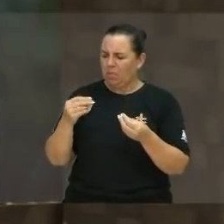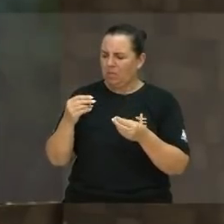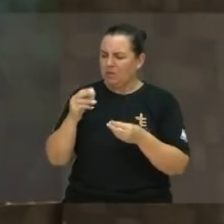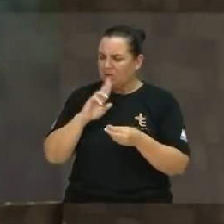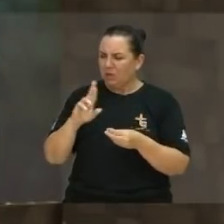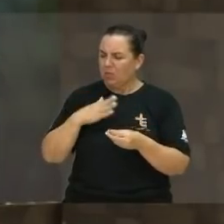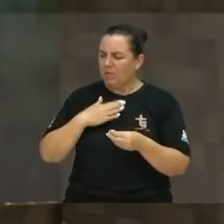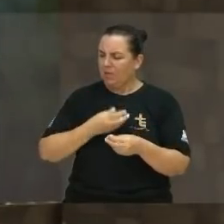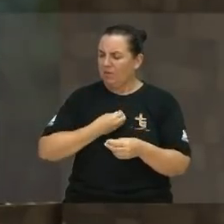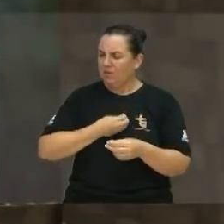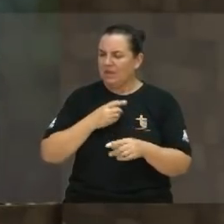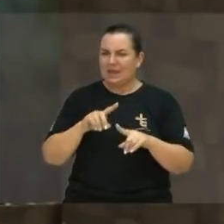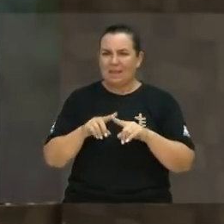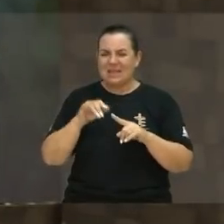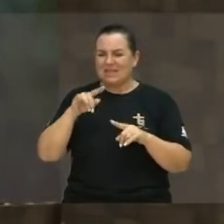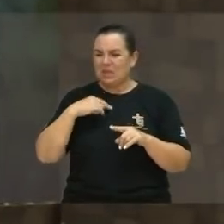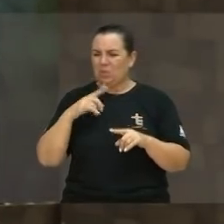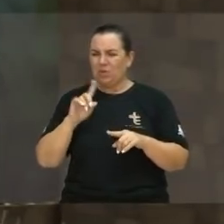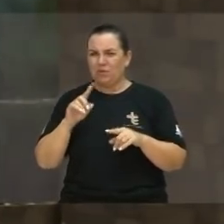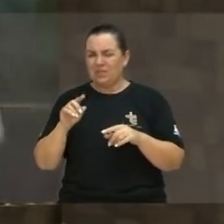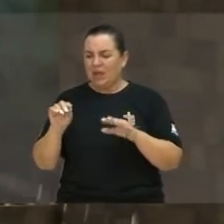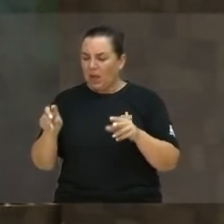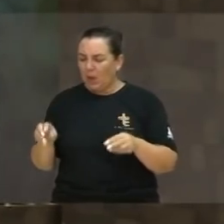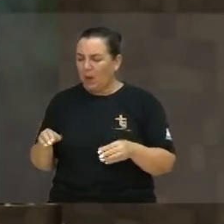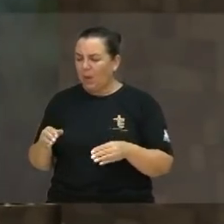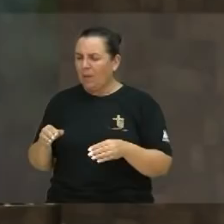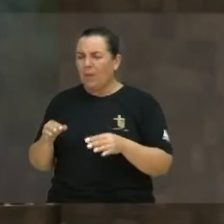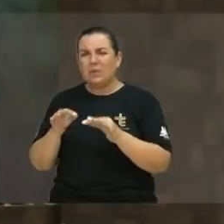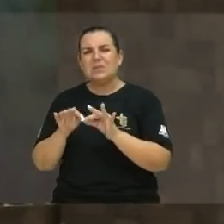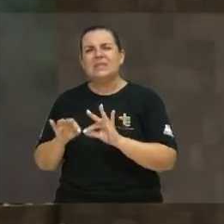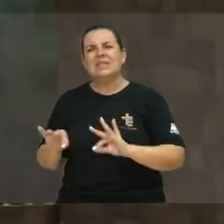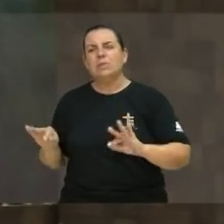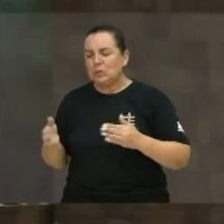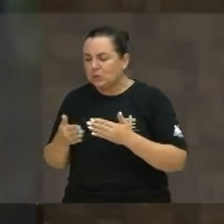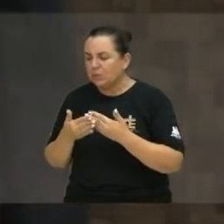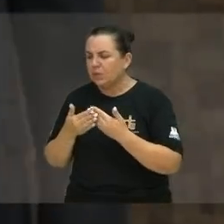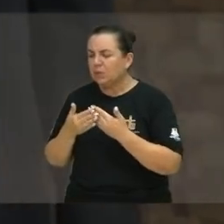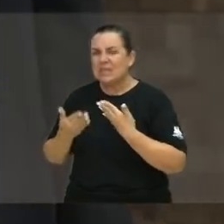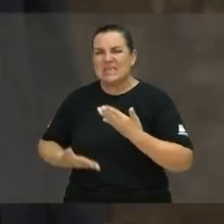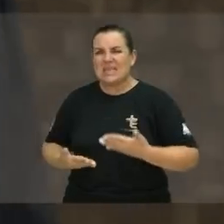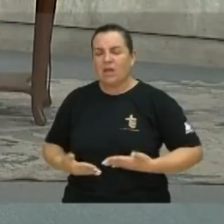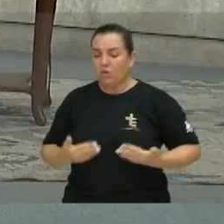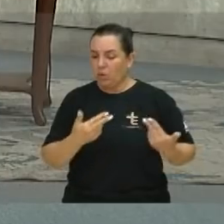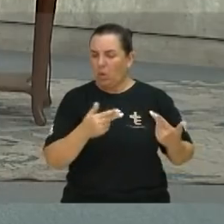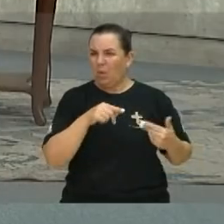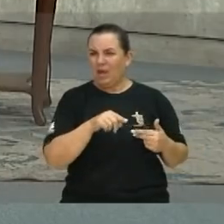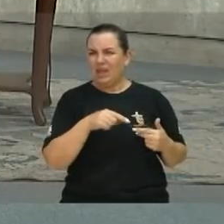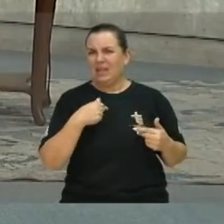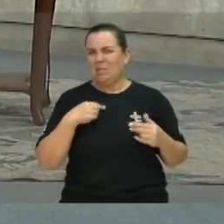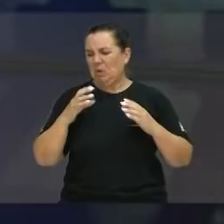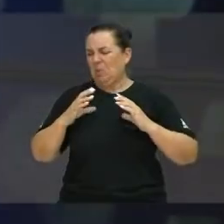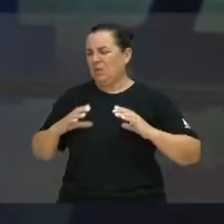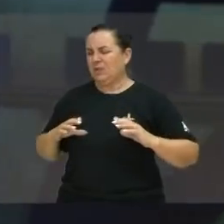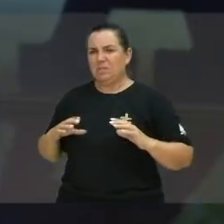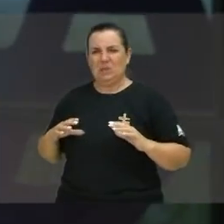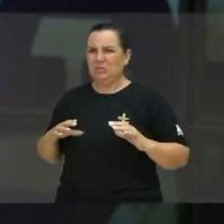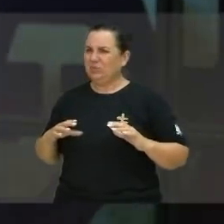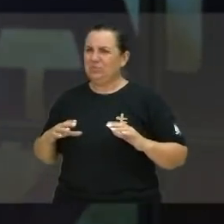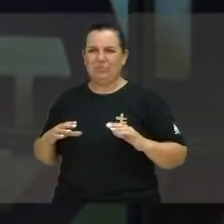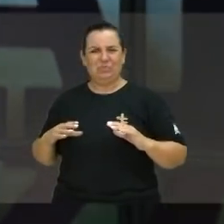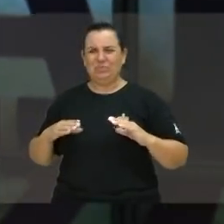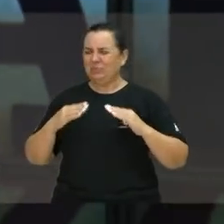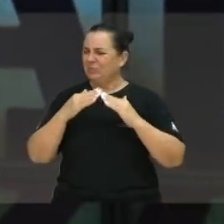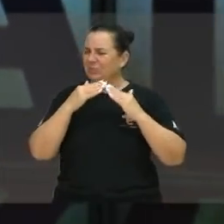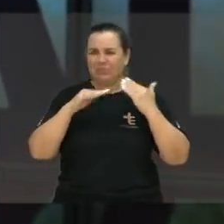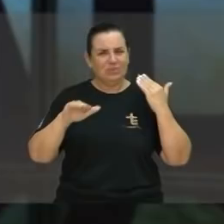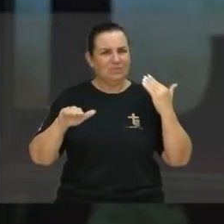senhor mas eu não me fizeram humilde como ele e servo como ele meus comportamentos não terão